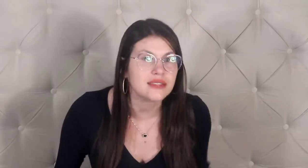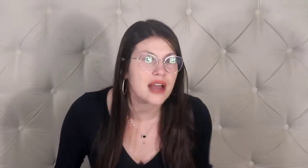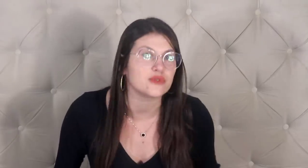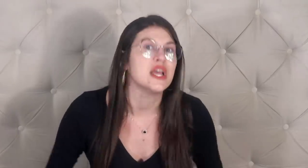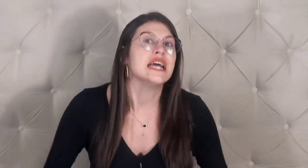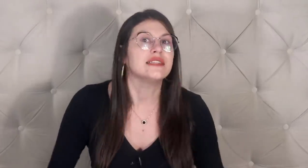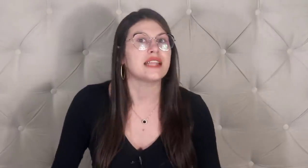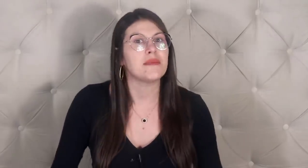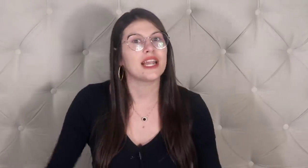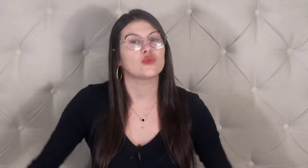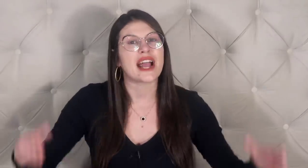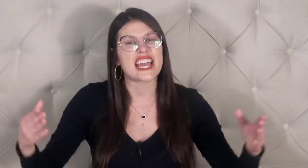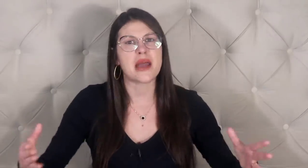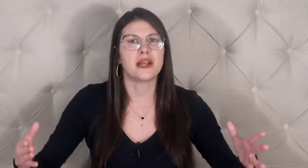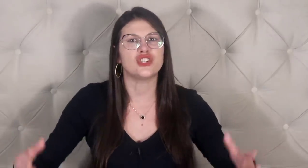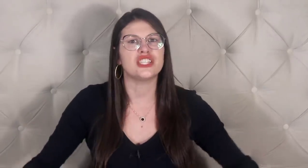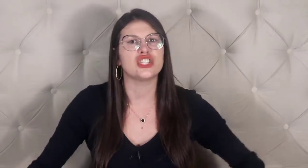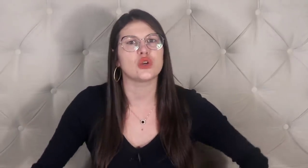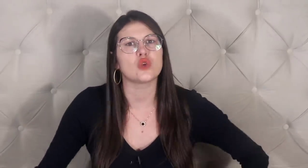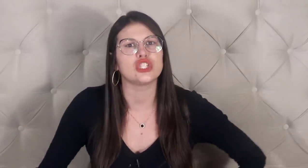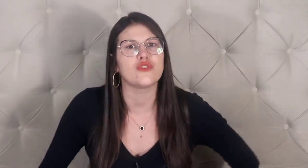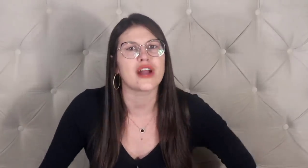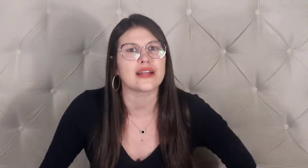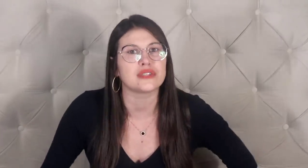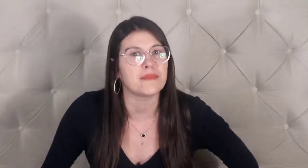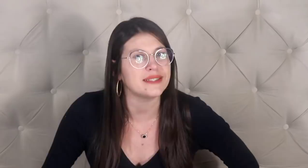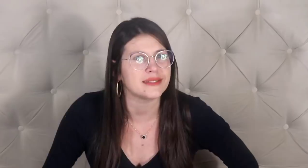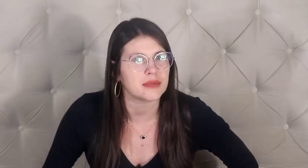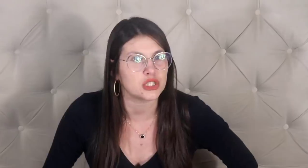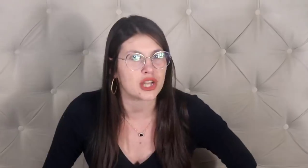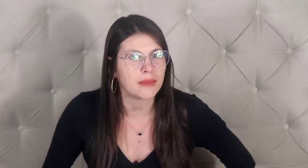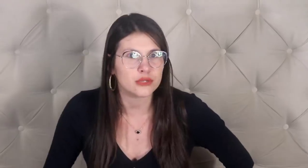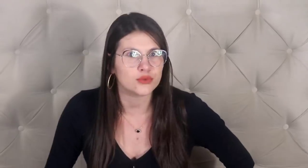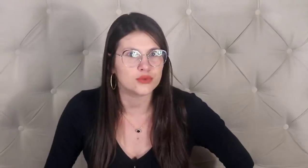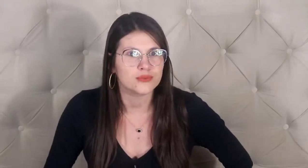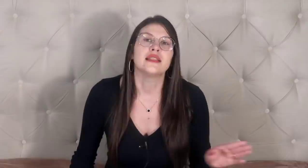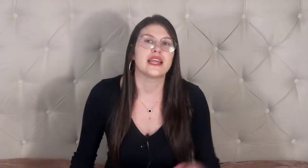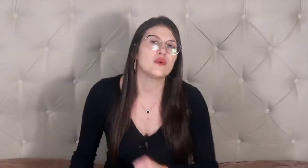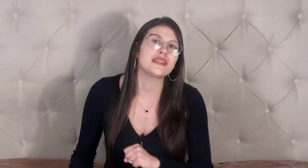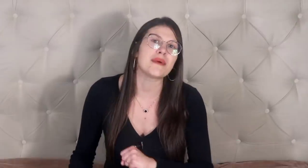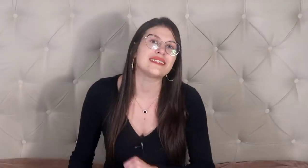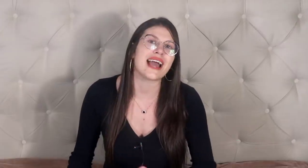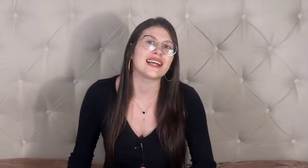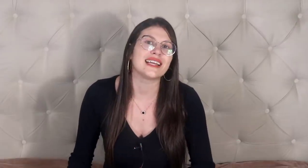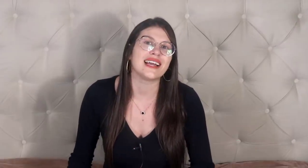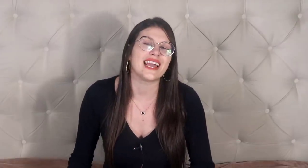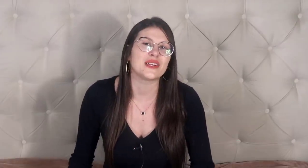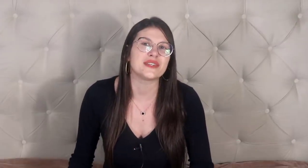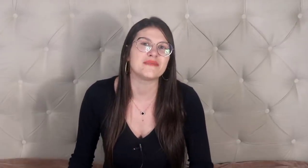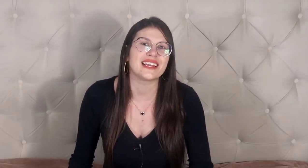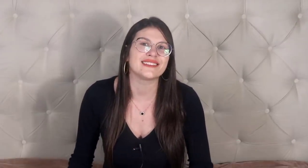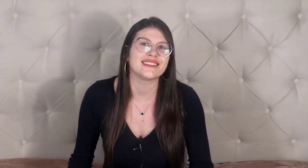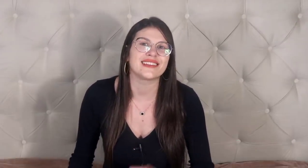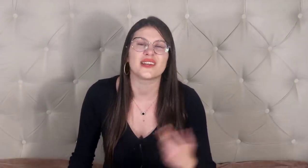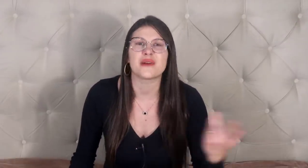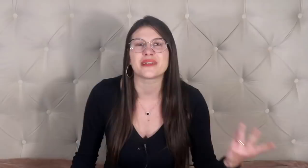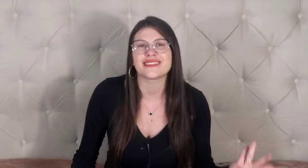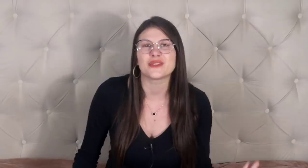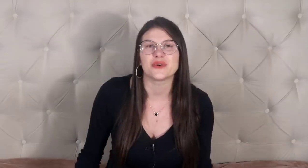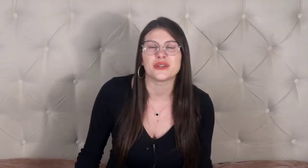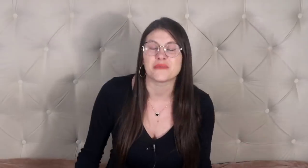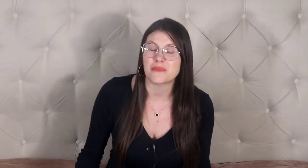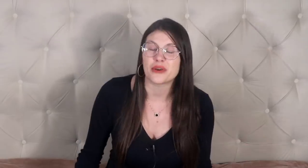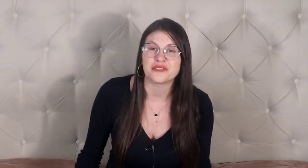seus 2 centavos, determinando a quebra de sigilo do advogado da Precisa Medicamentos. Denúncia baseada em Luiz Miranda, que